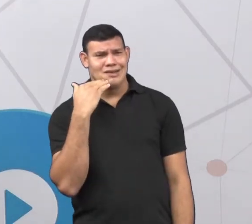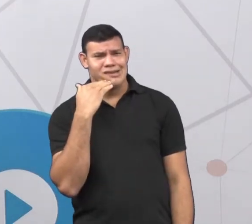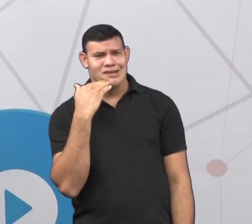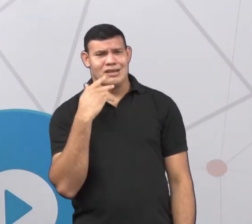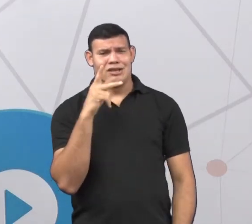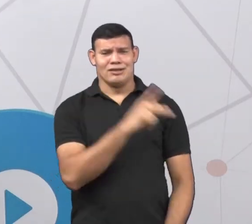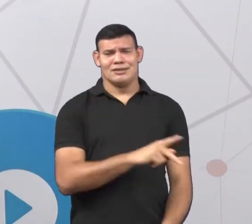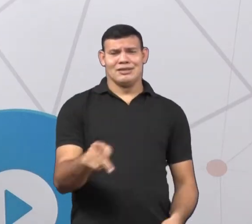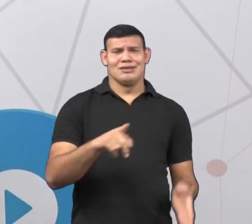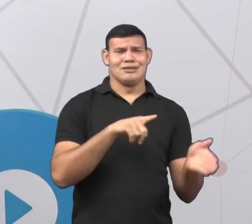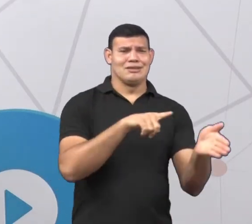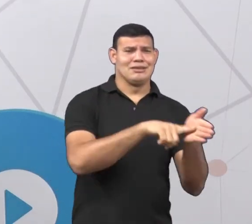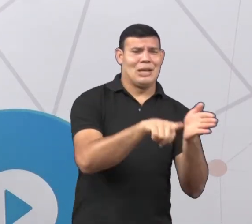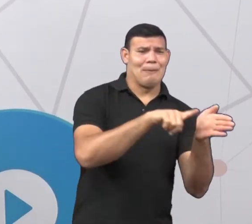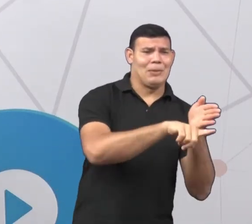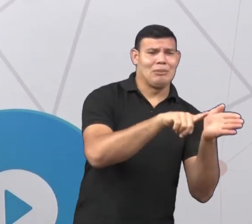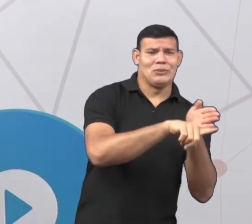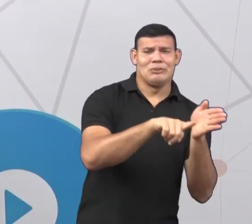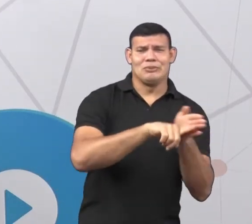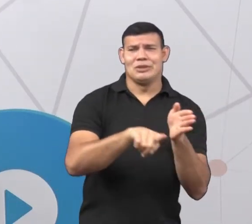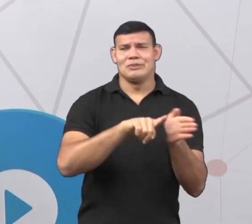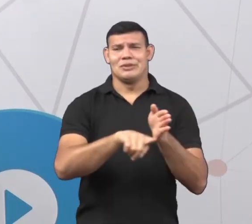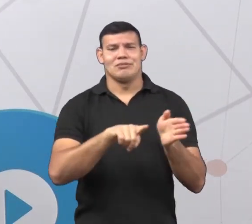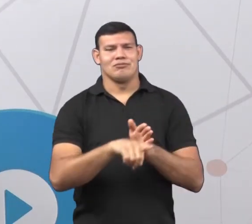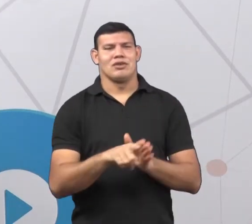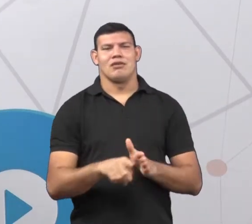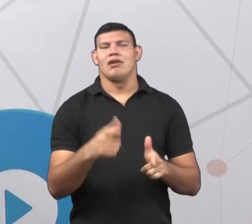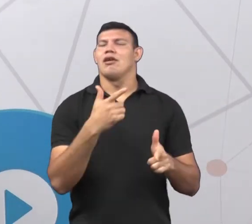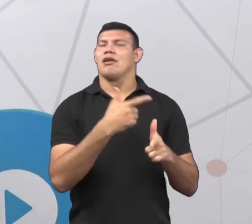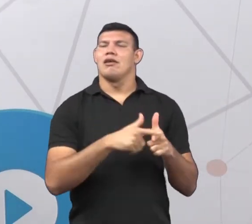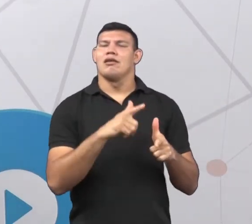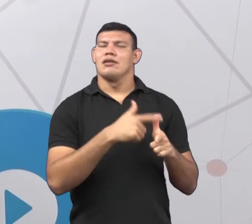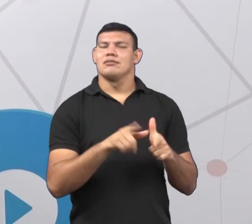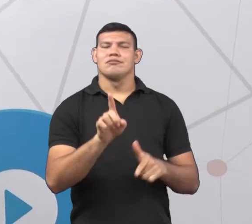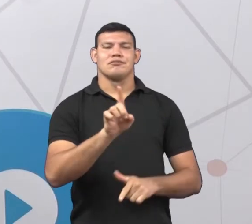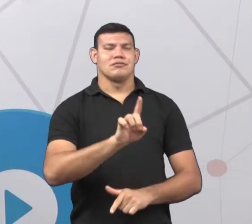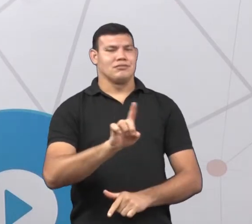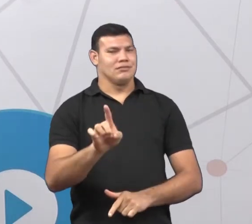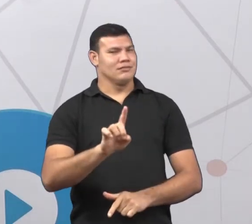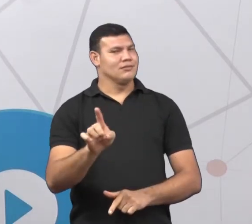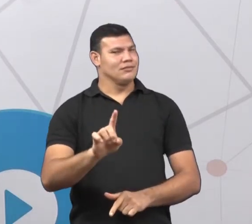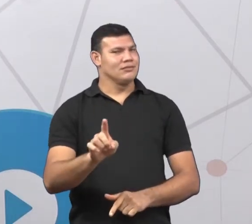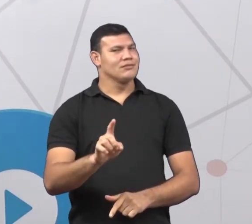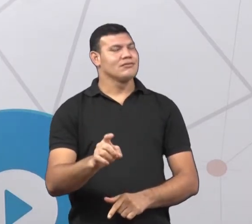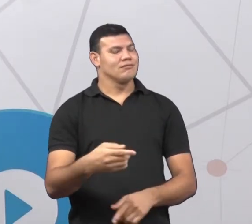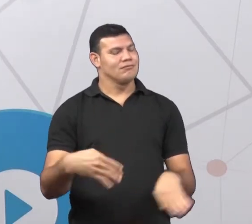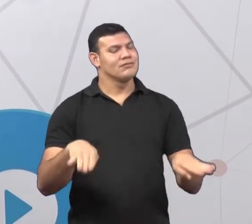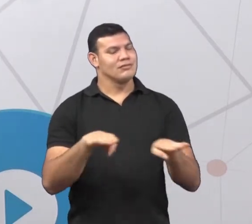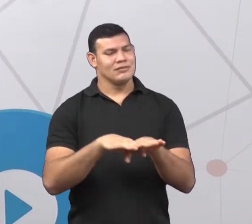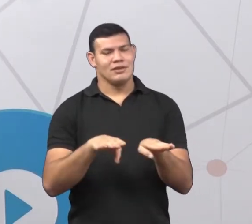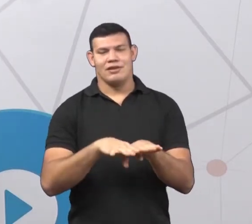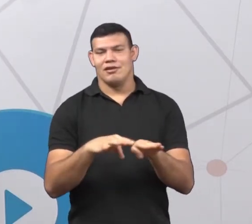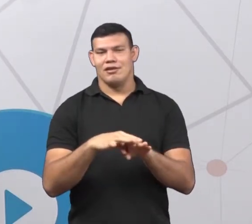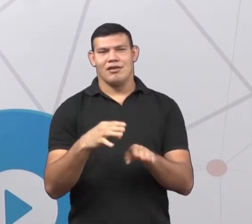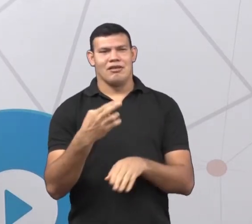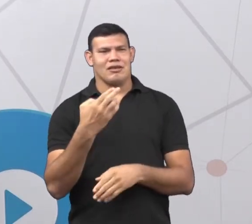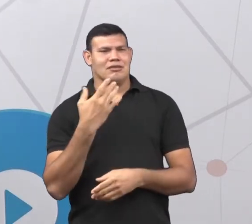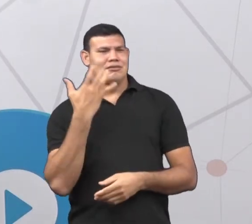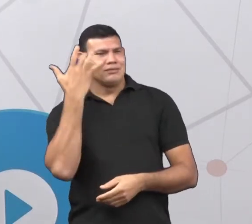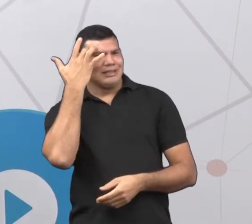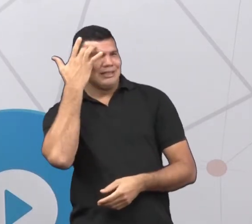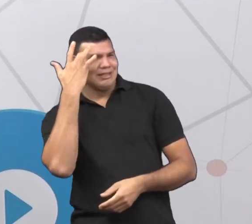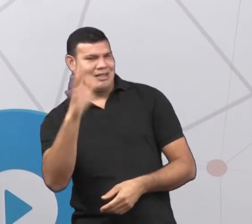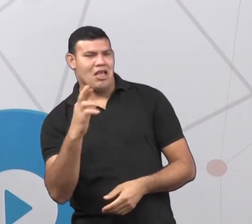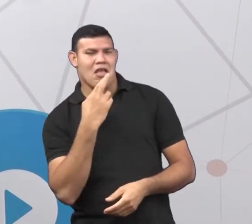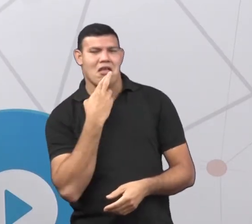pergunta, e o que eu vou responder agora? Hã? Não tem problema, nós também temos algumas maneiras de expressar quando você não sabe a resposta